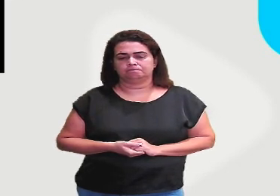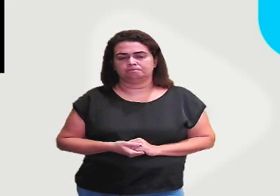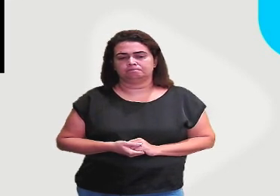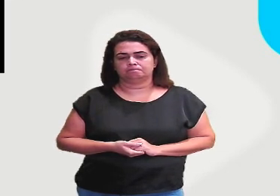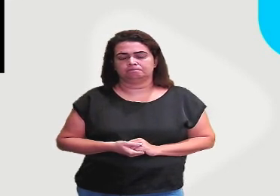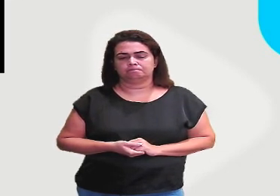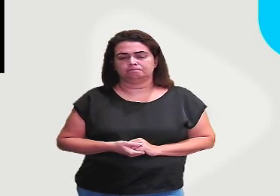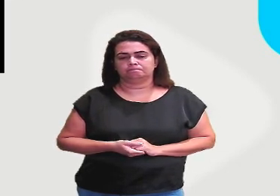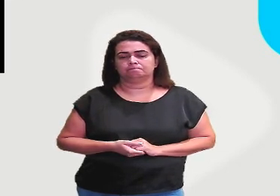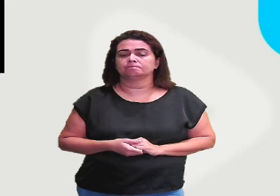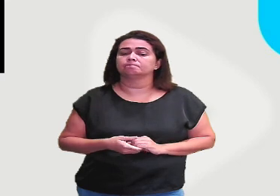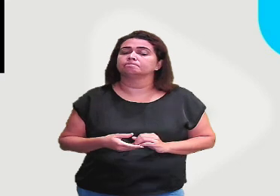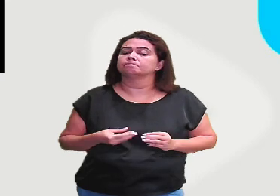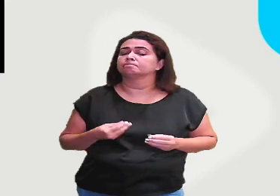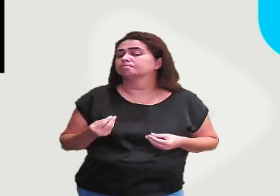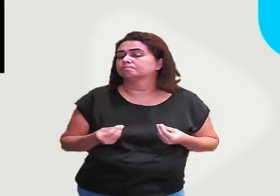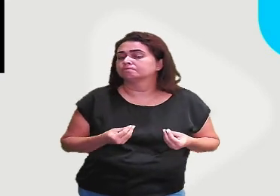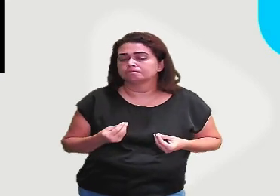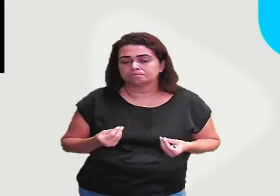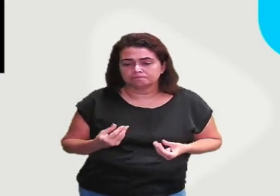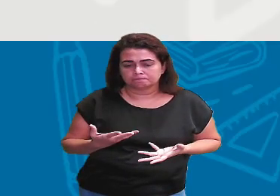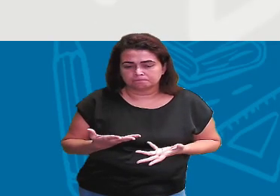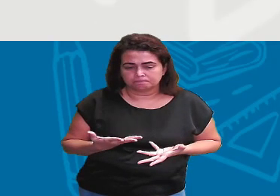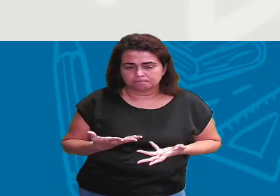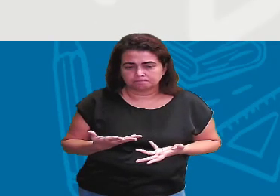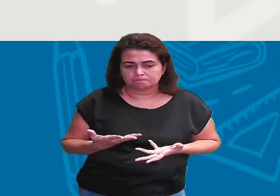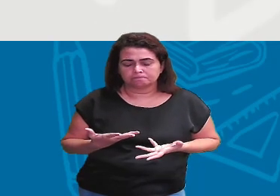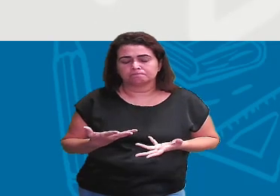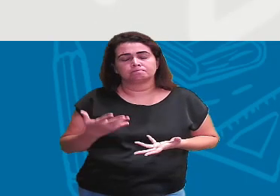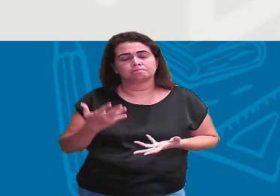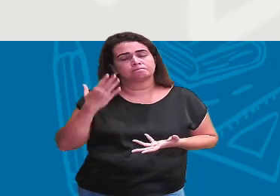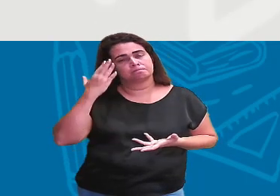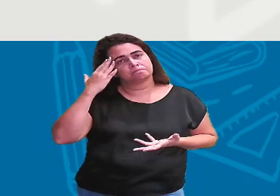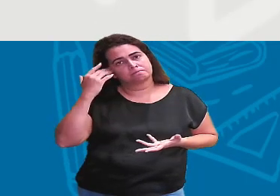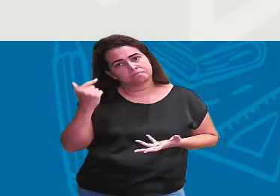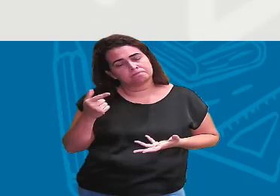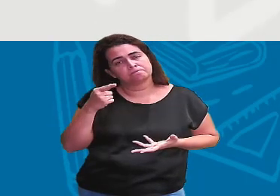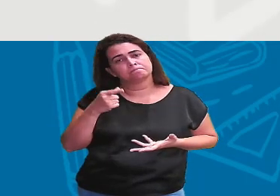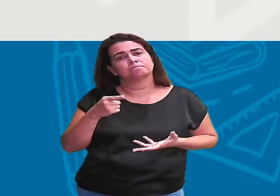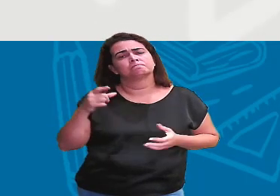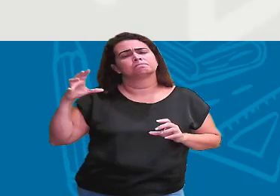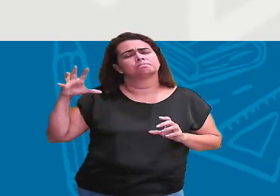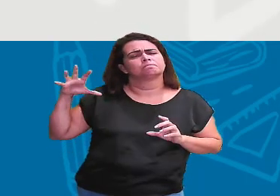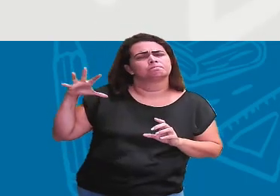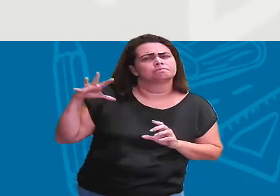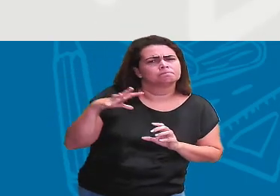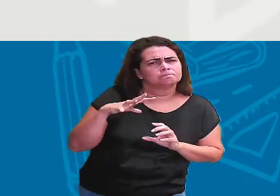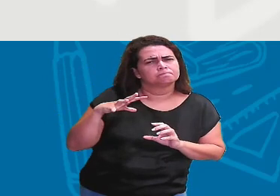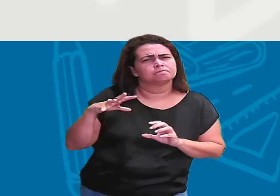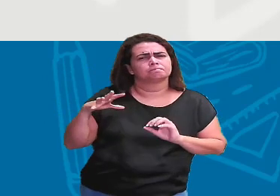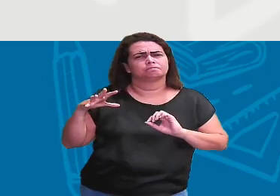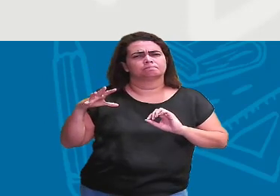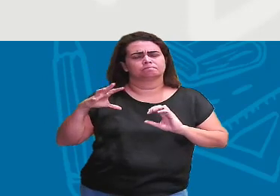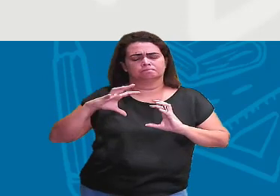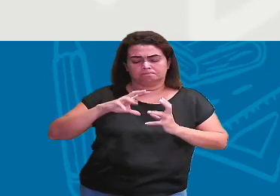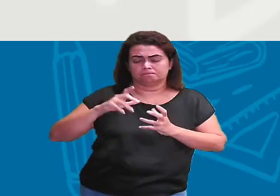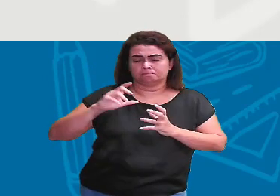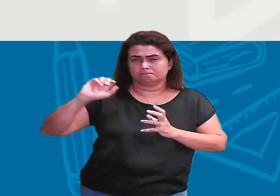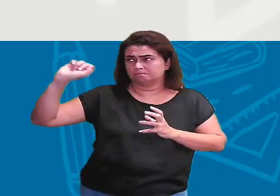a aula, para sabermos onde e com que intensidade os raios do solar incidem na